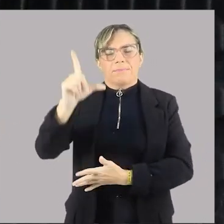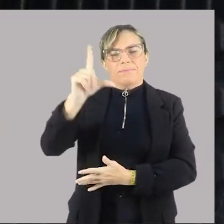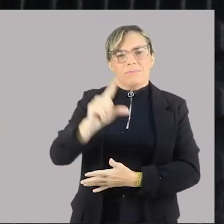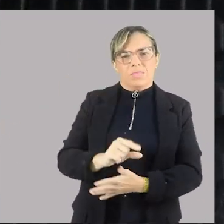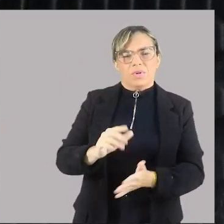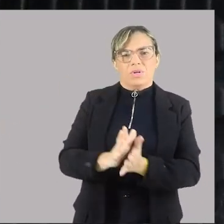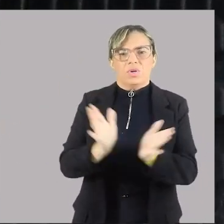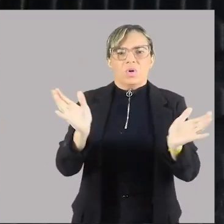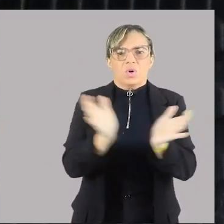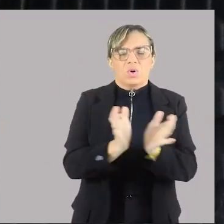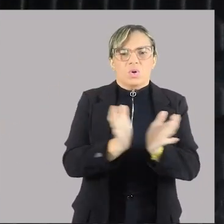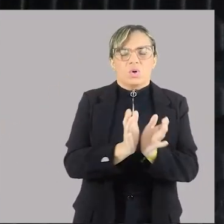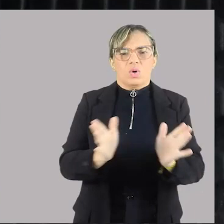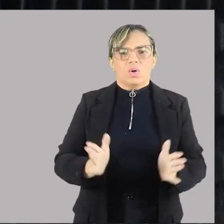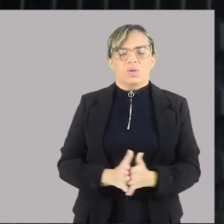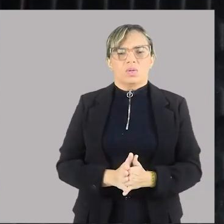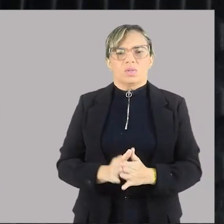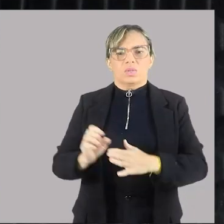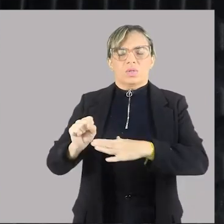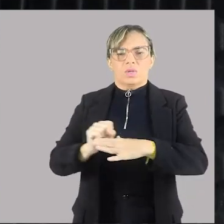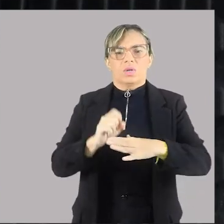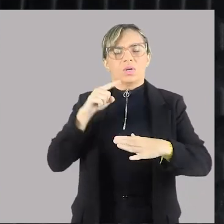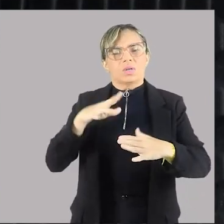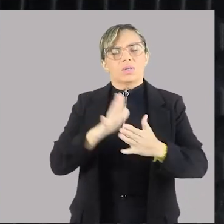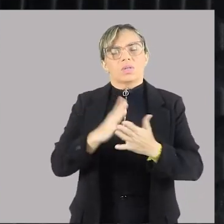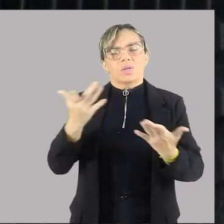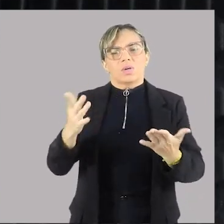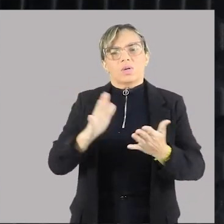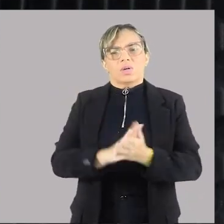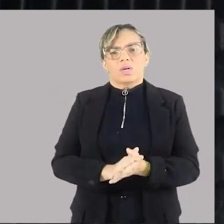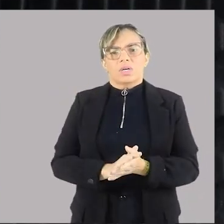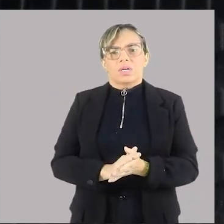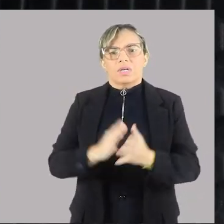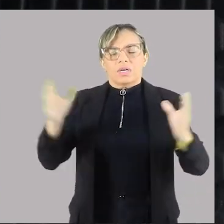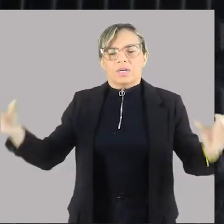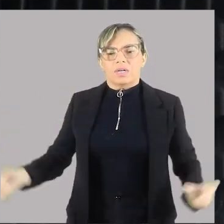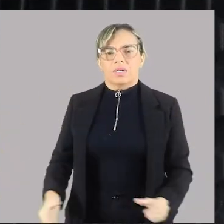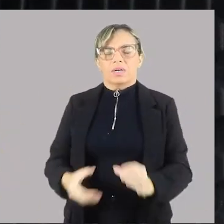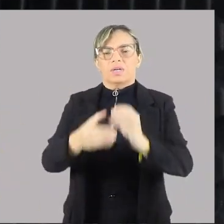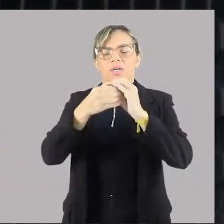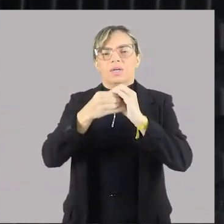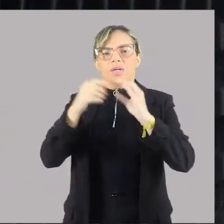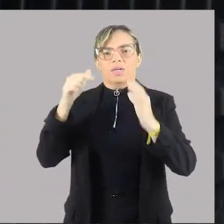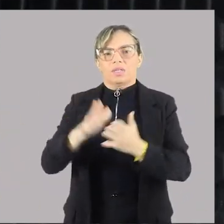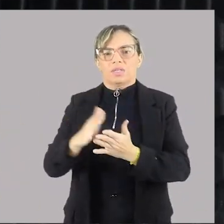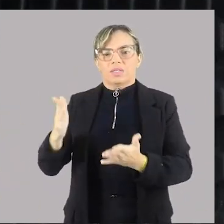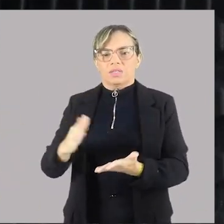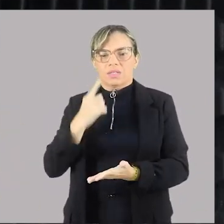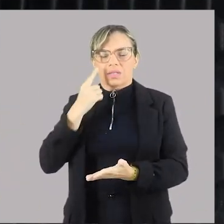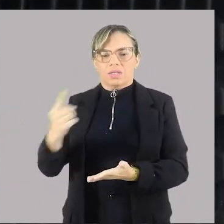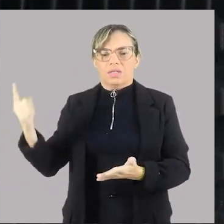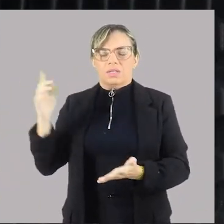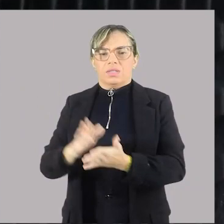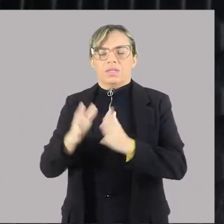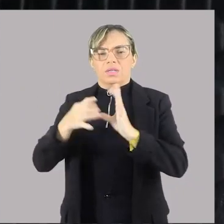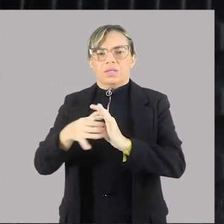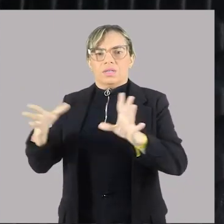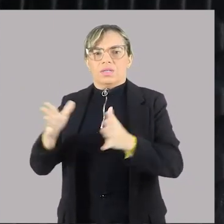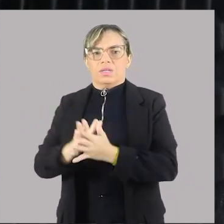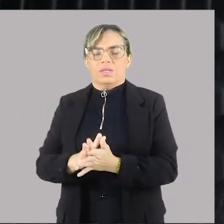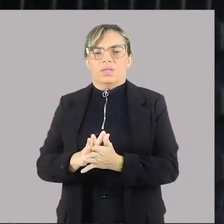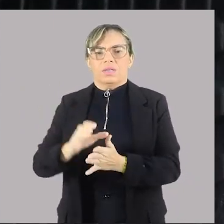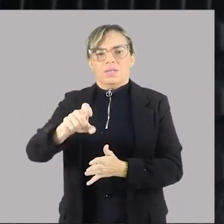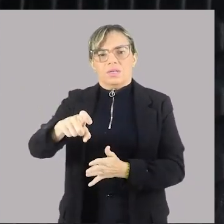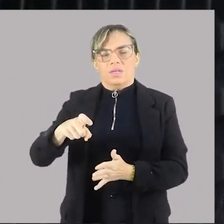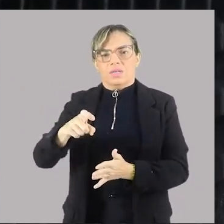poucos comunistas ligados à Aliança Nacional Libertadora, sob o comando do ex-tenente e agora